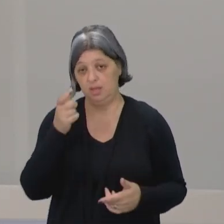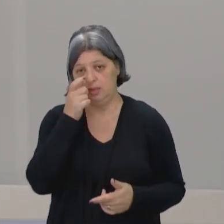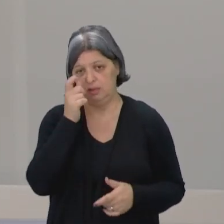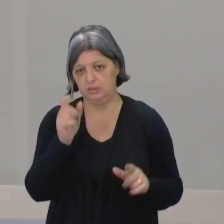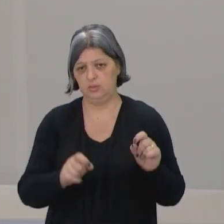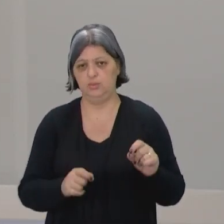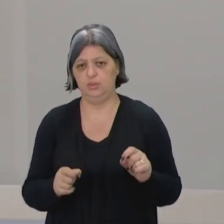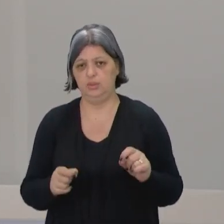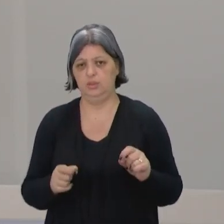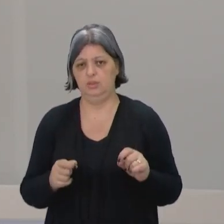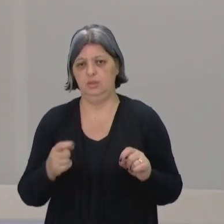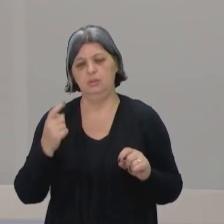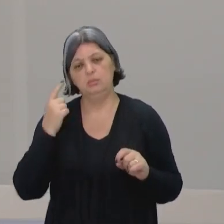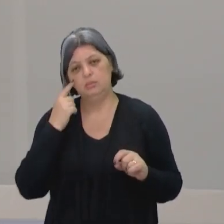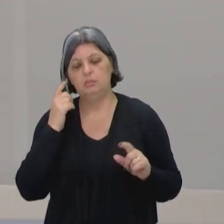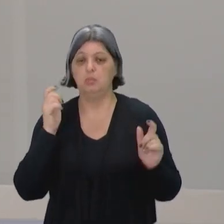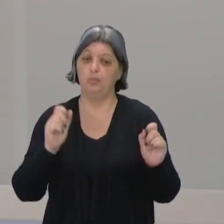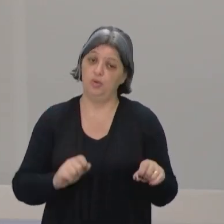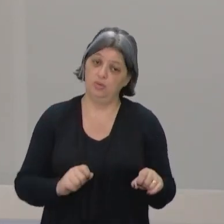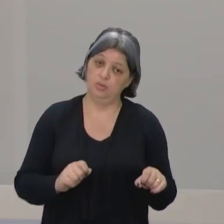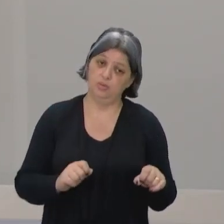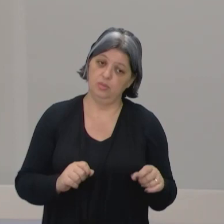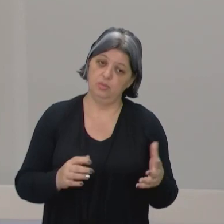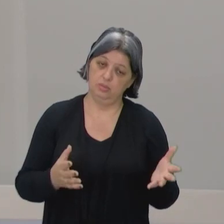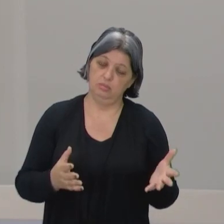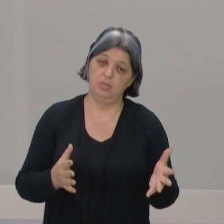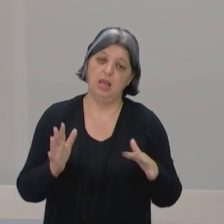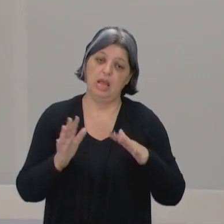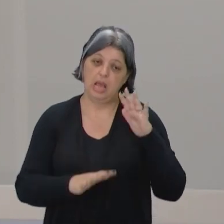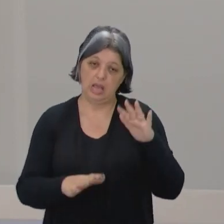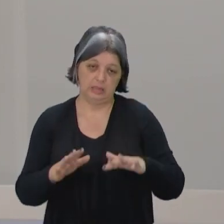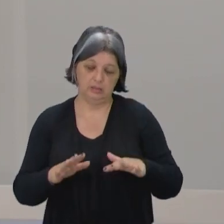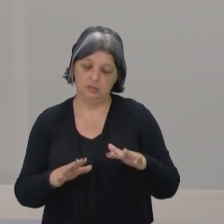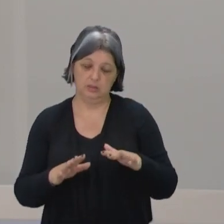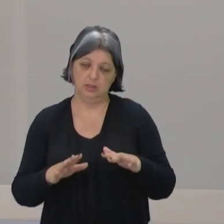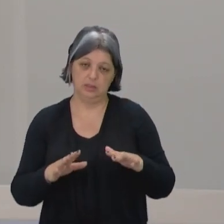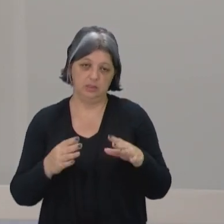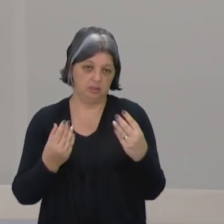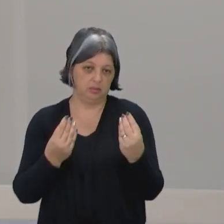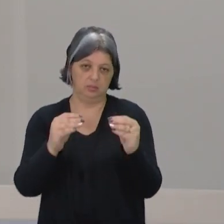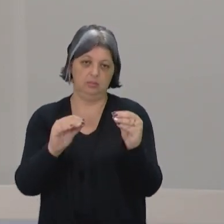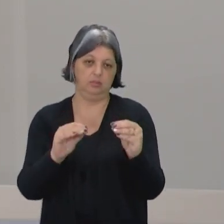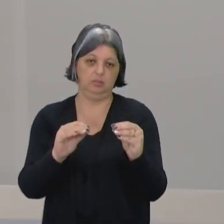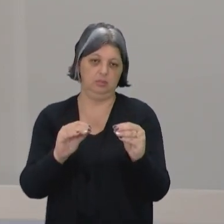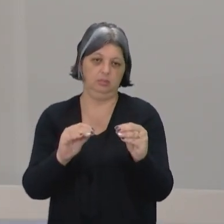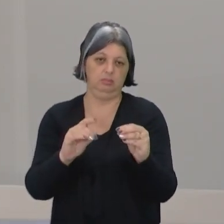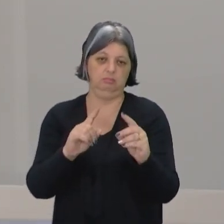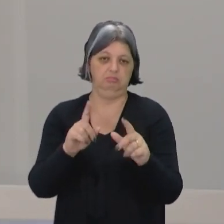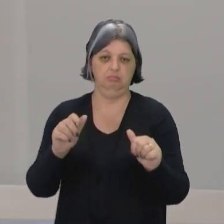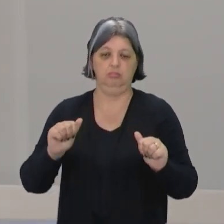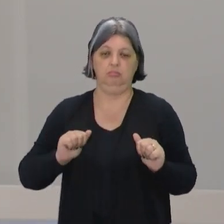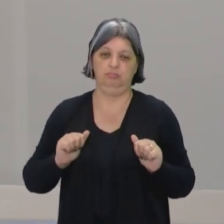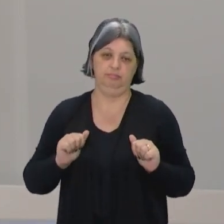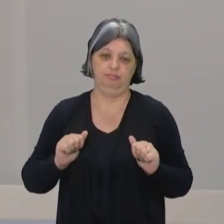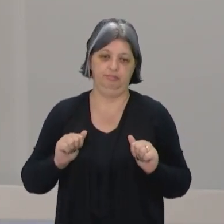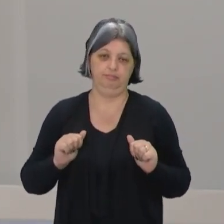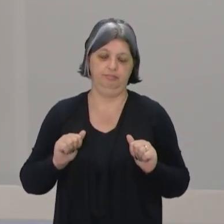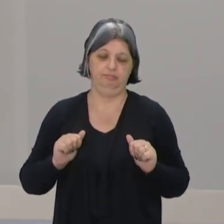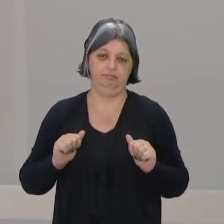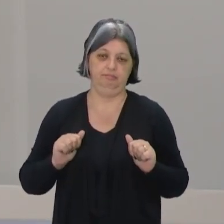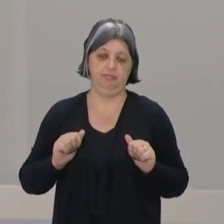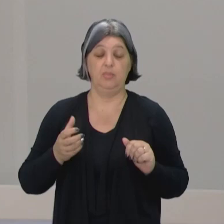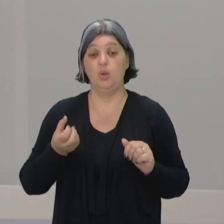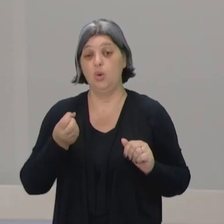que pode não ser dito por omissão mesmo, né? Porque quer omitir ali uma informação, ou porque